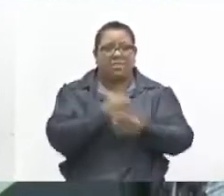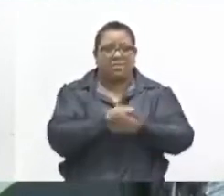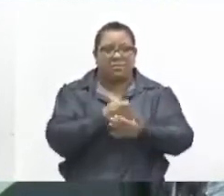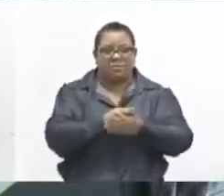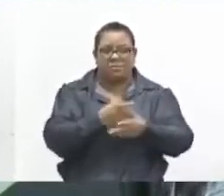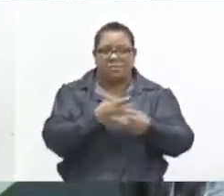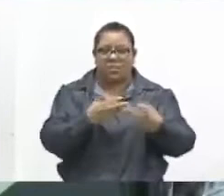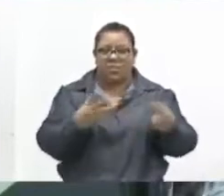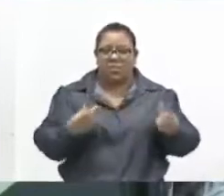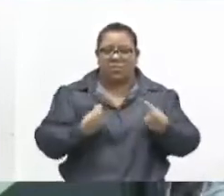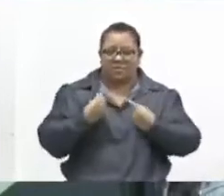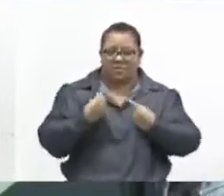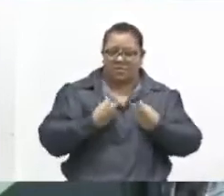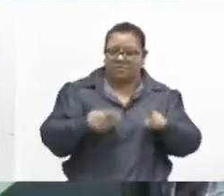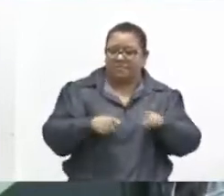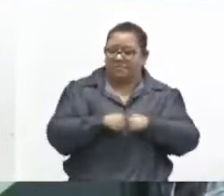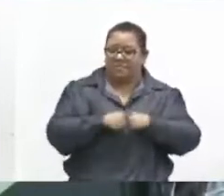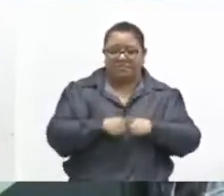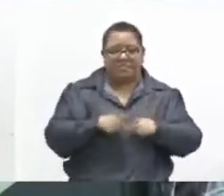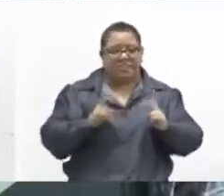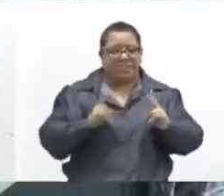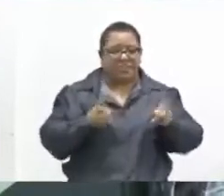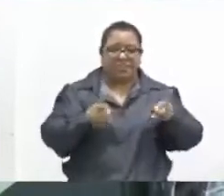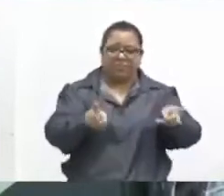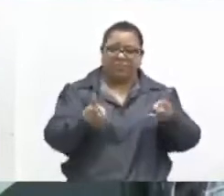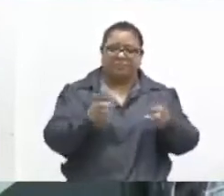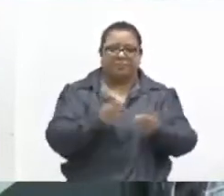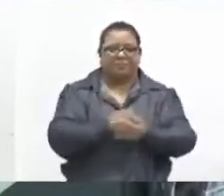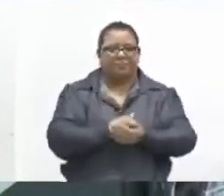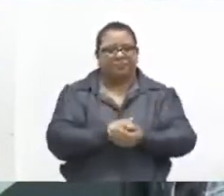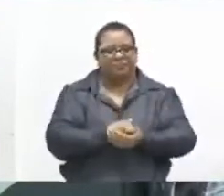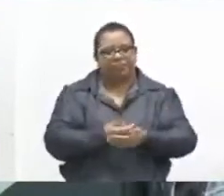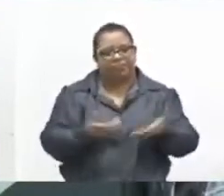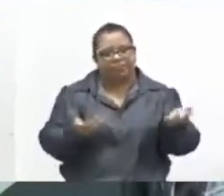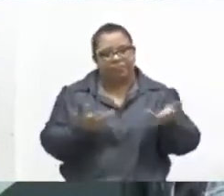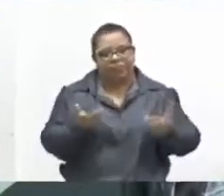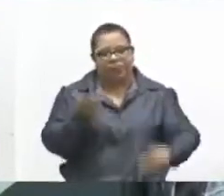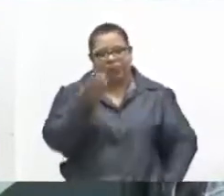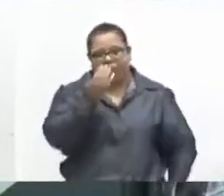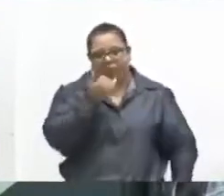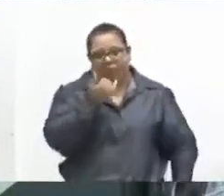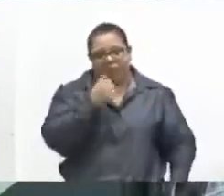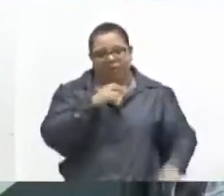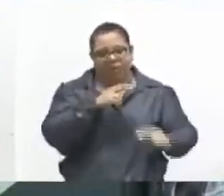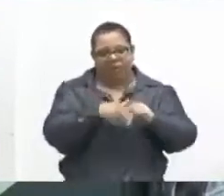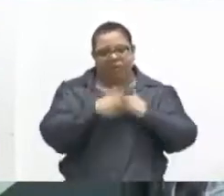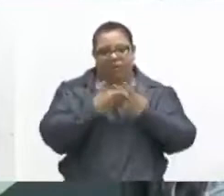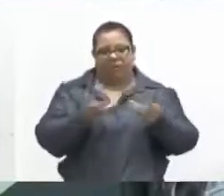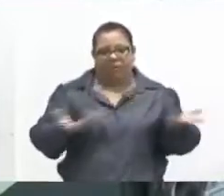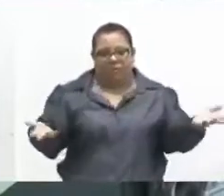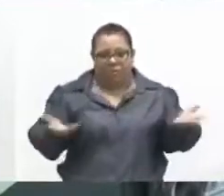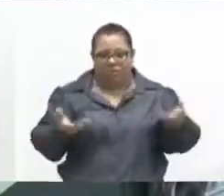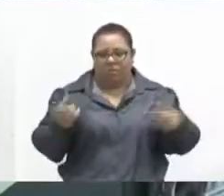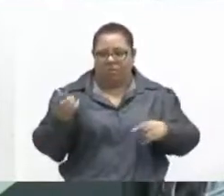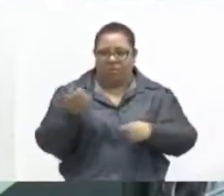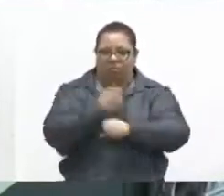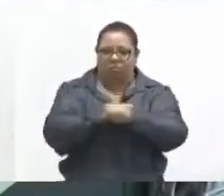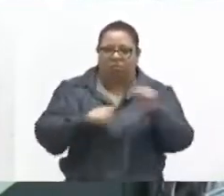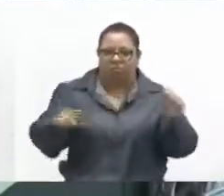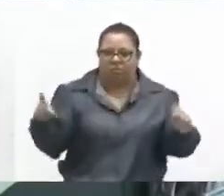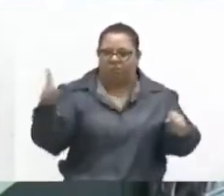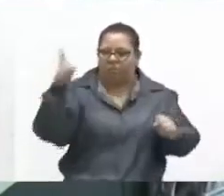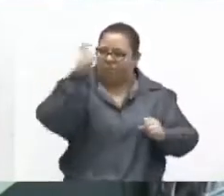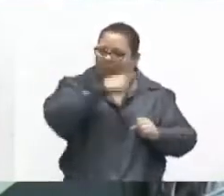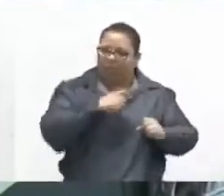para se viver. Por isso que as universidades têm auxílio permanência. Para se alimentar é auxílio alimentação. Grande dificuldade que a gente passa com o